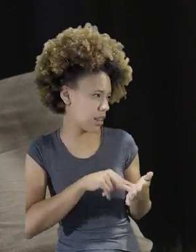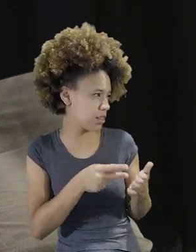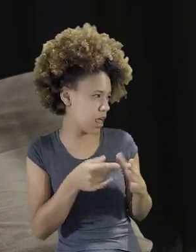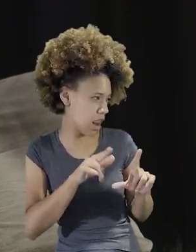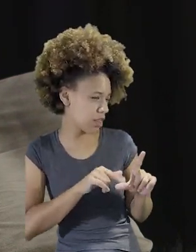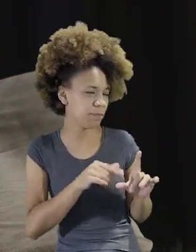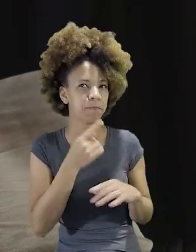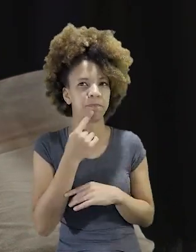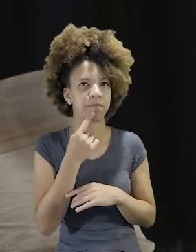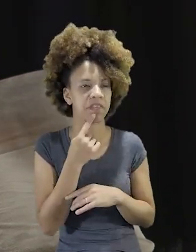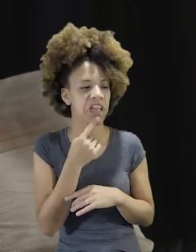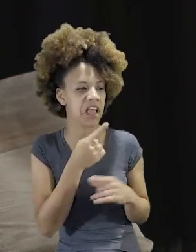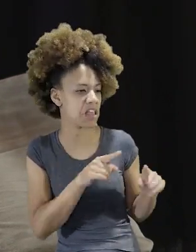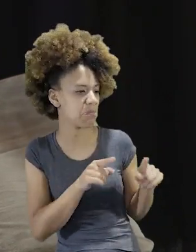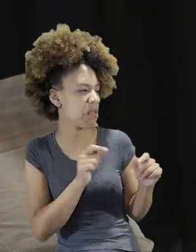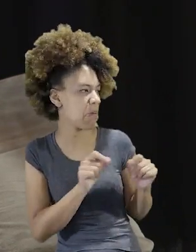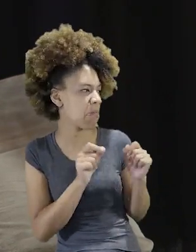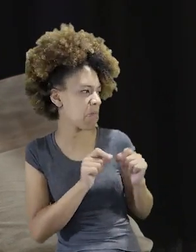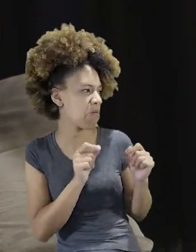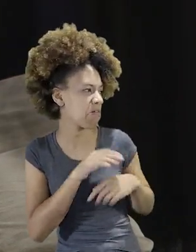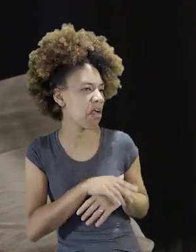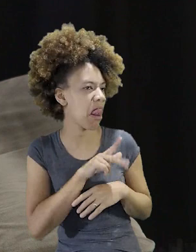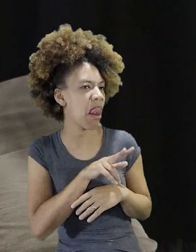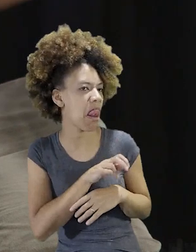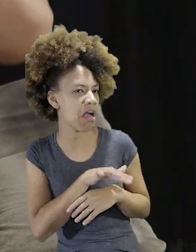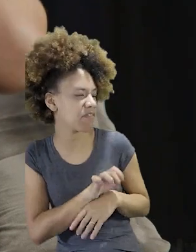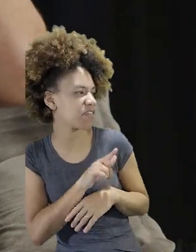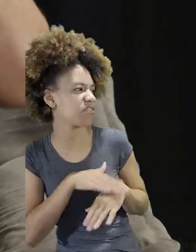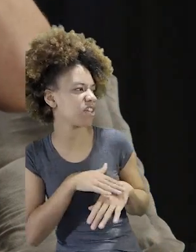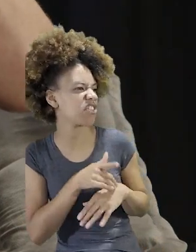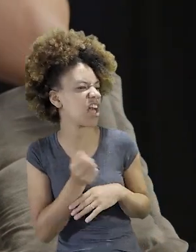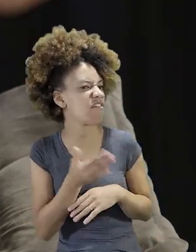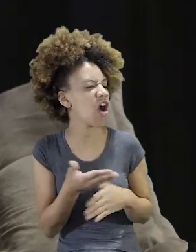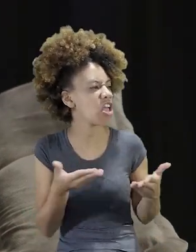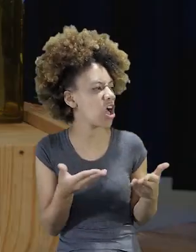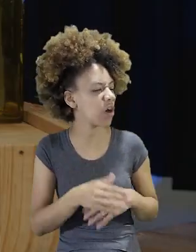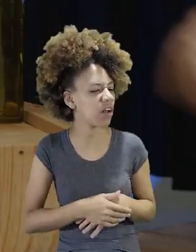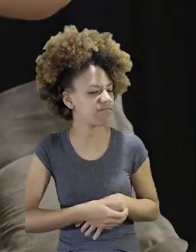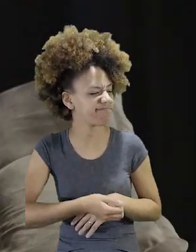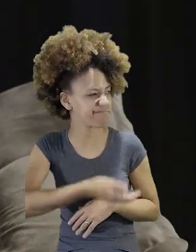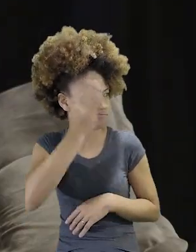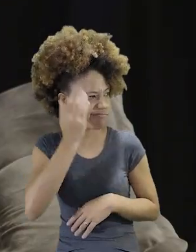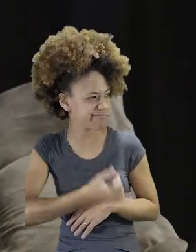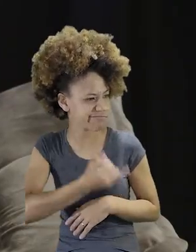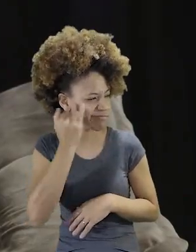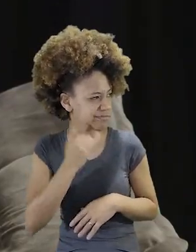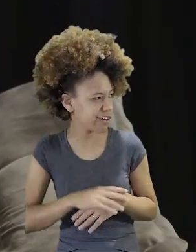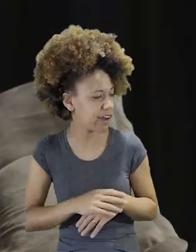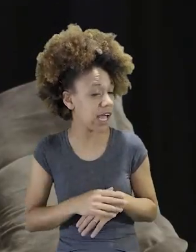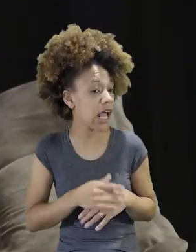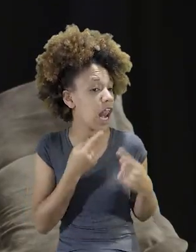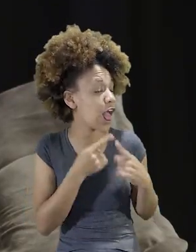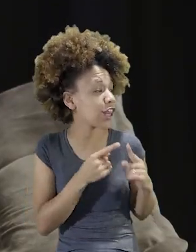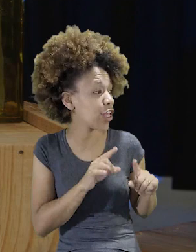tem que pegar a letra mas é basicamente assim cara essas músicas bobinha de Day que você fez você era um cara agora você é um bosta